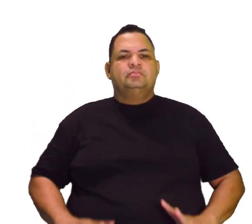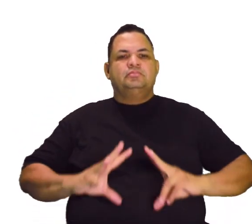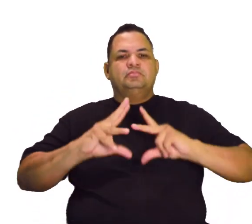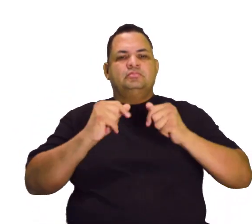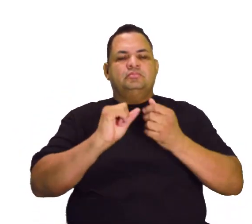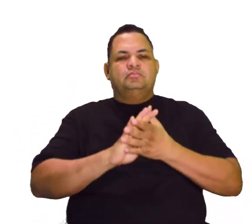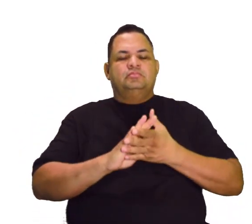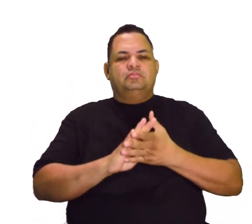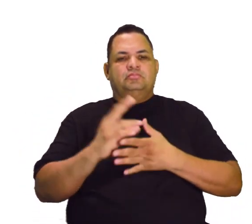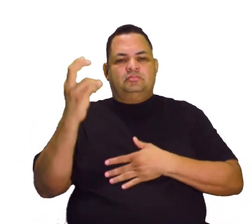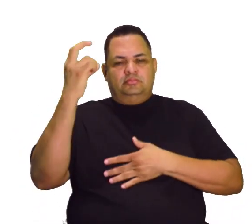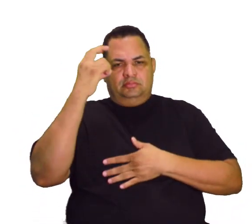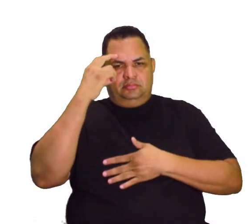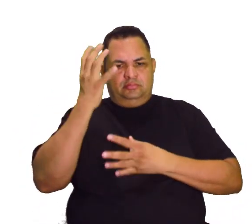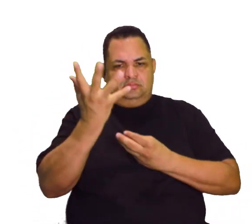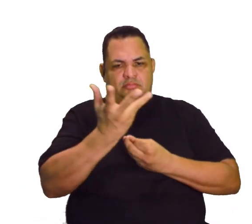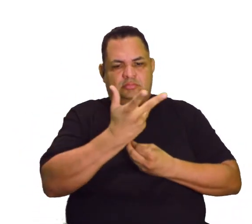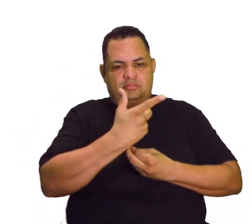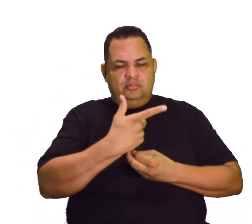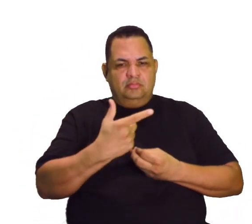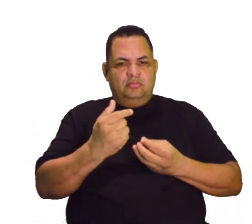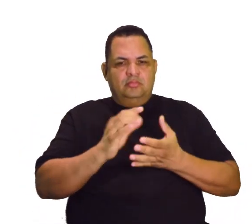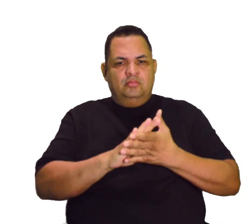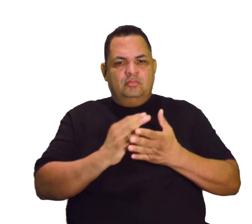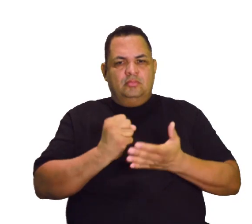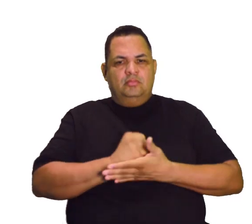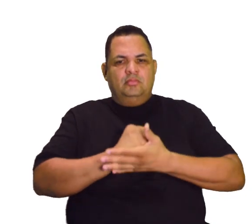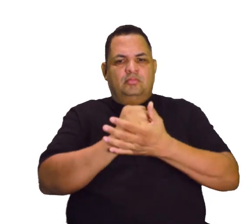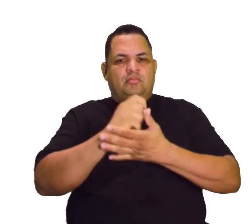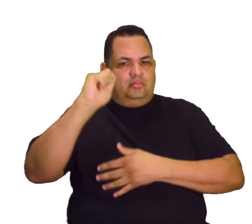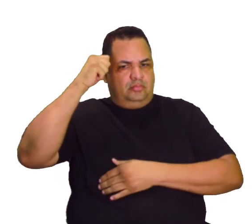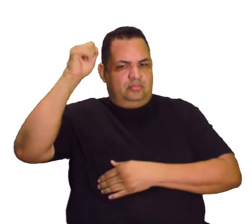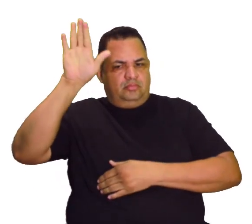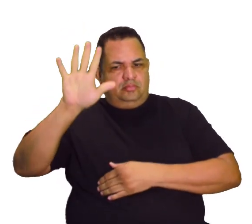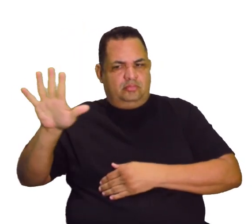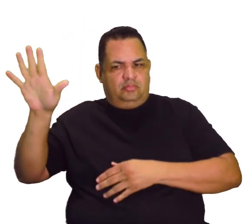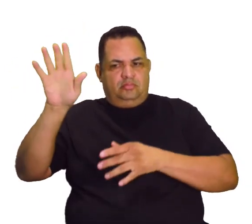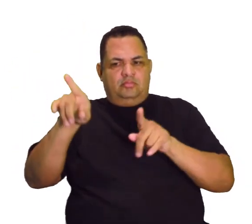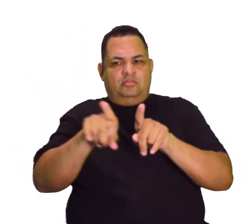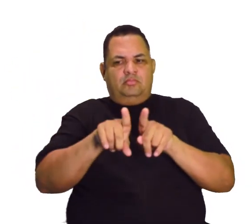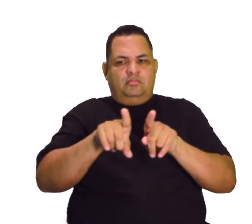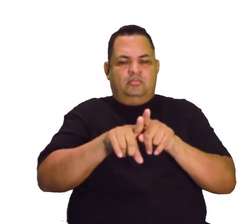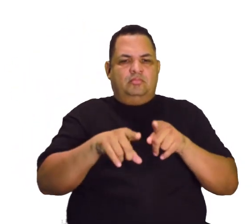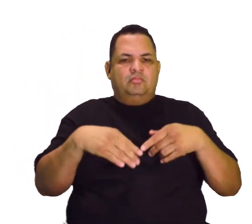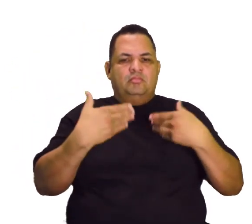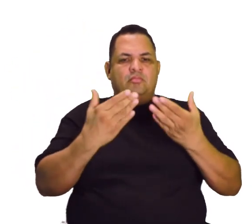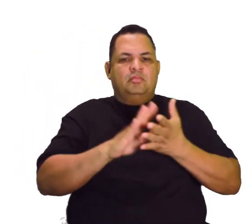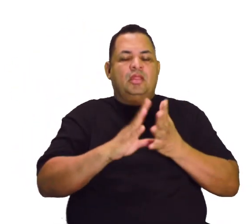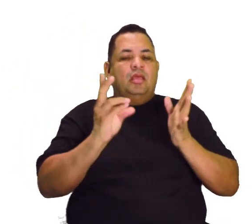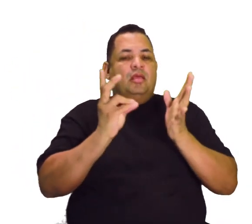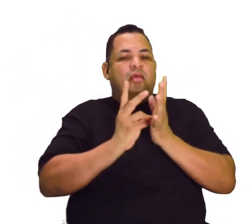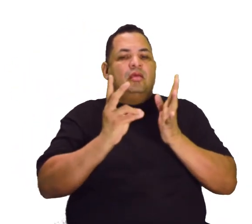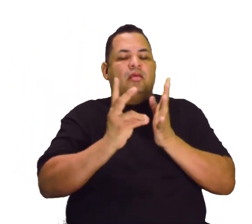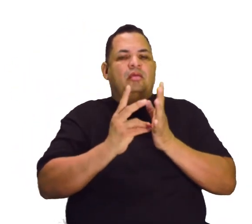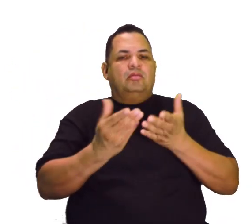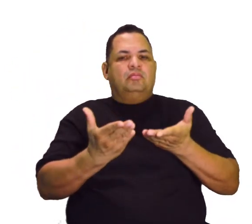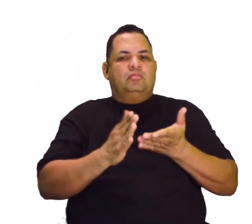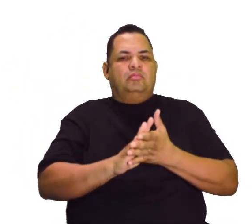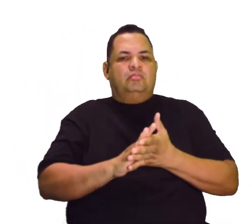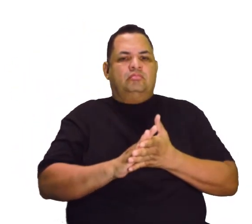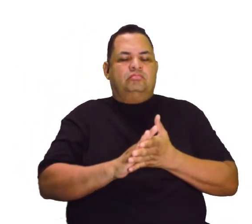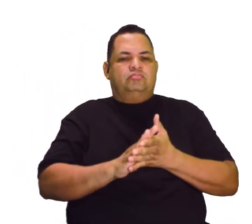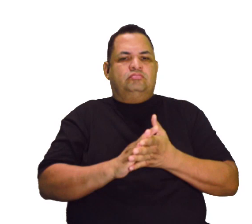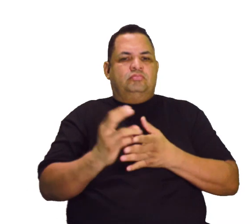com base, então, tanto na arte, nas raízes africanas, na cultura africana, como a cultura indígena e